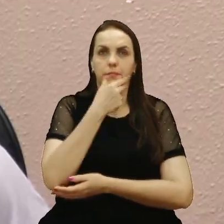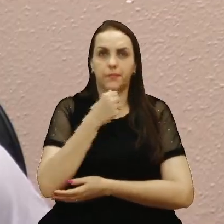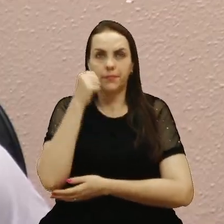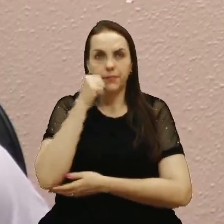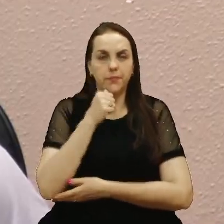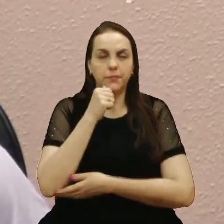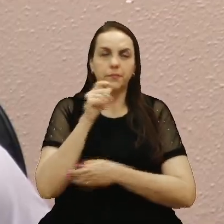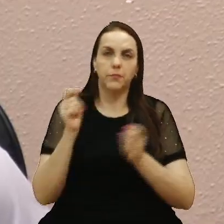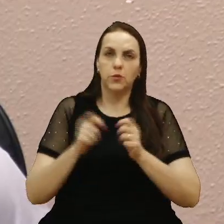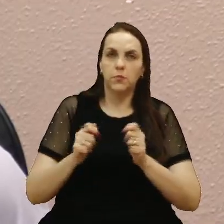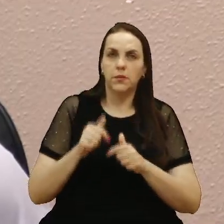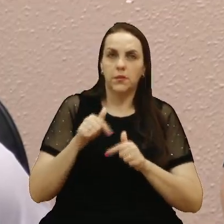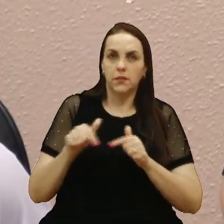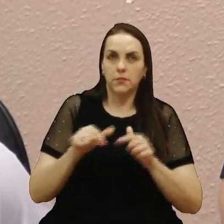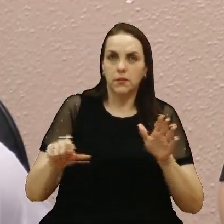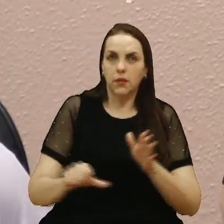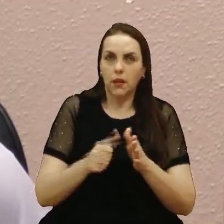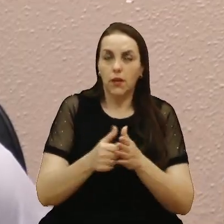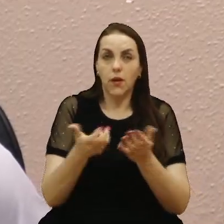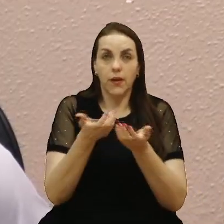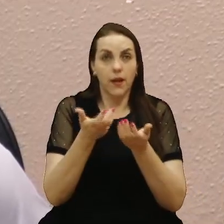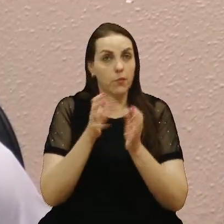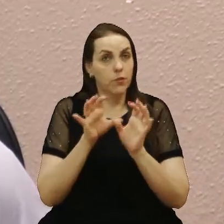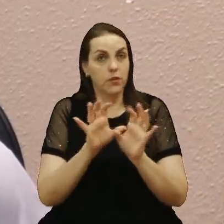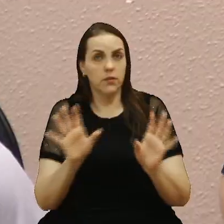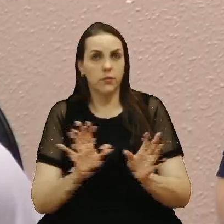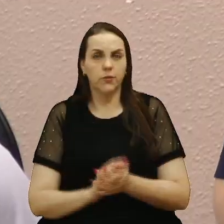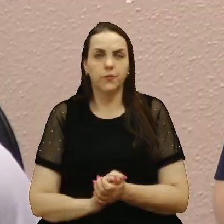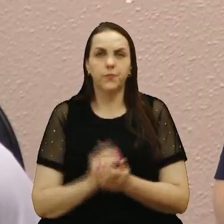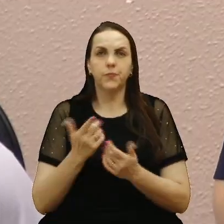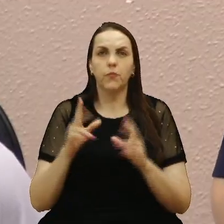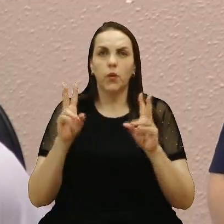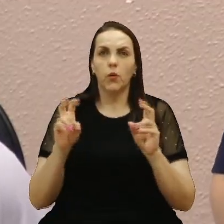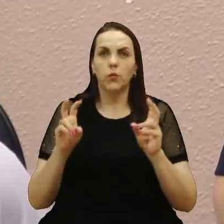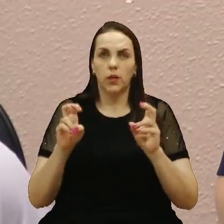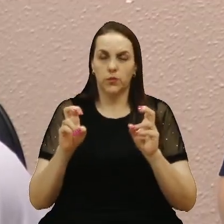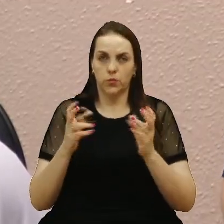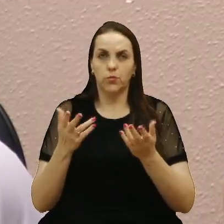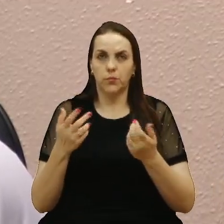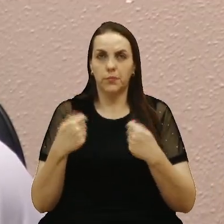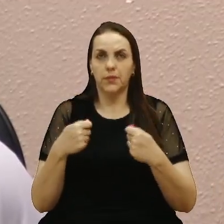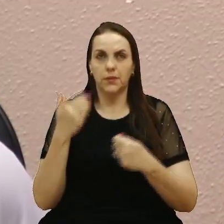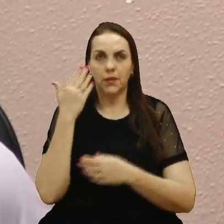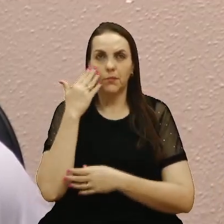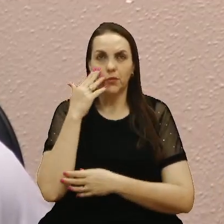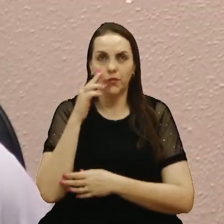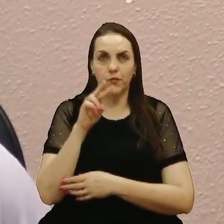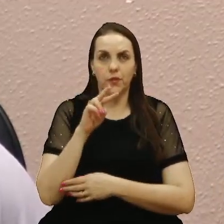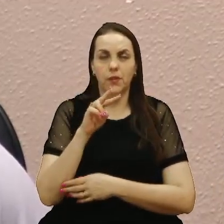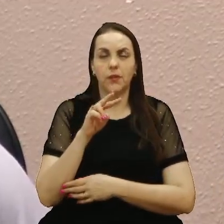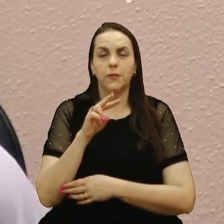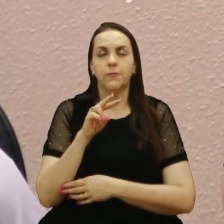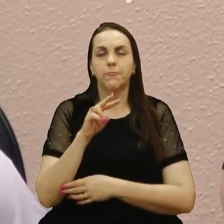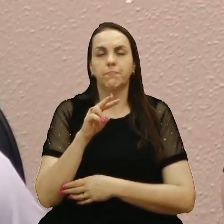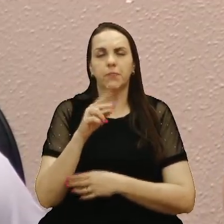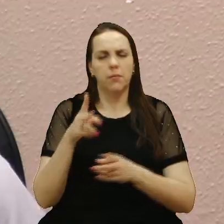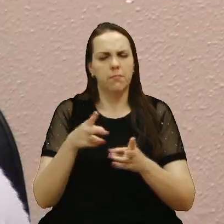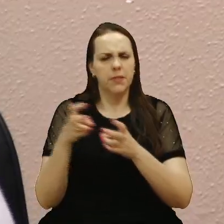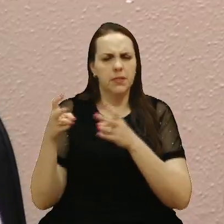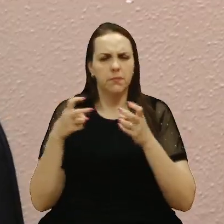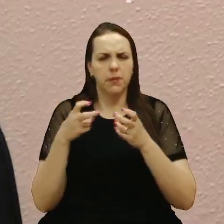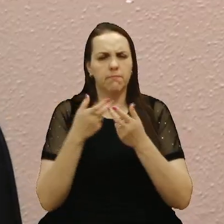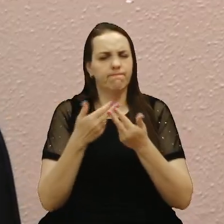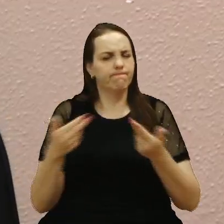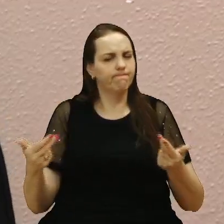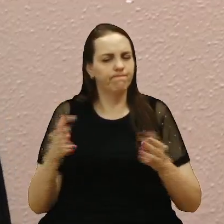trabalho. Então, é isso que nós queremos. Outro assunto que nós precisamos tratar, porque quando a gente percebe diversas questões, né, que acontecem na